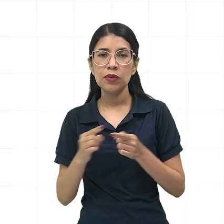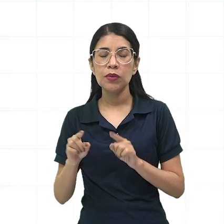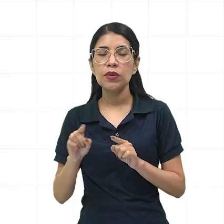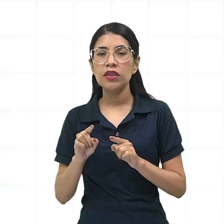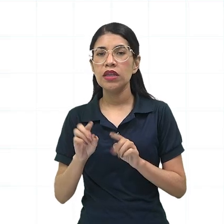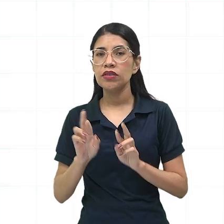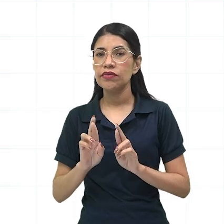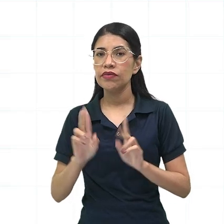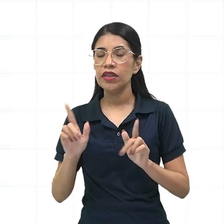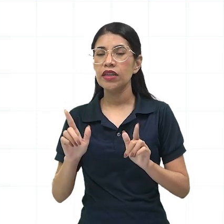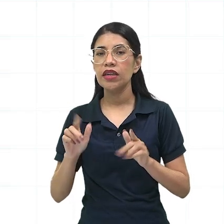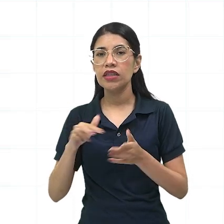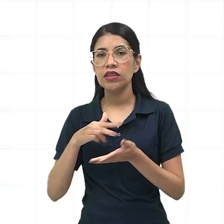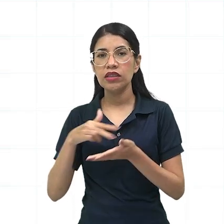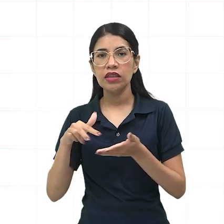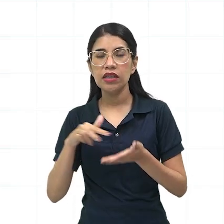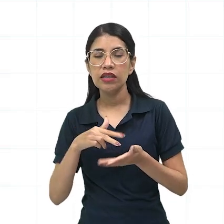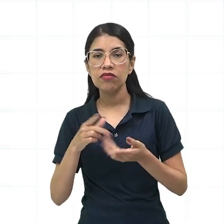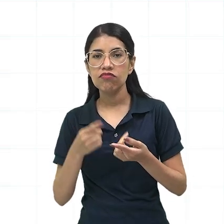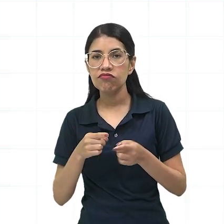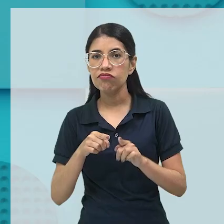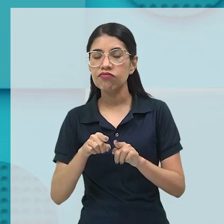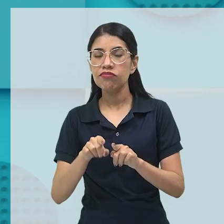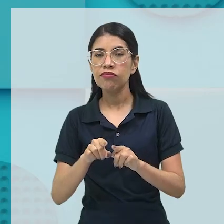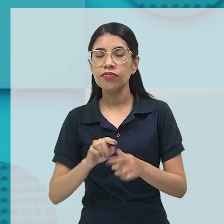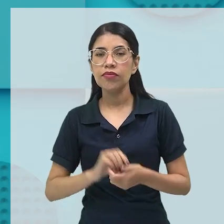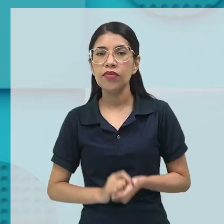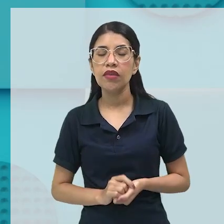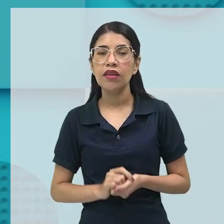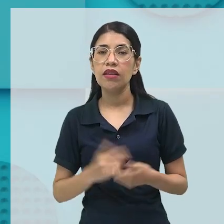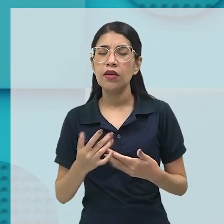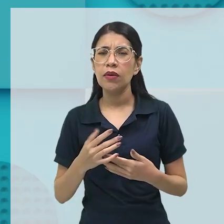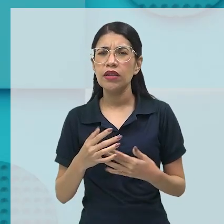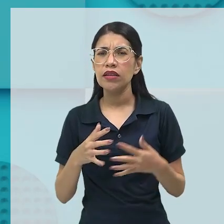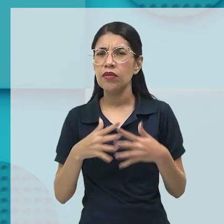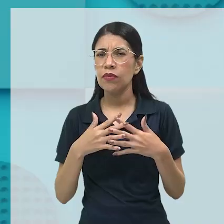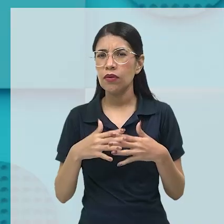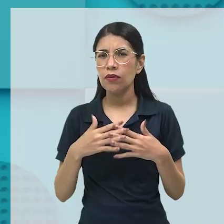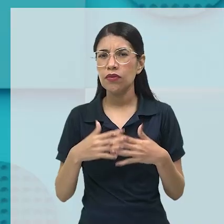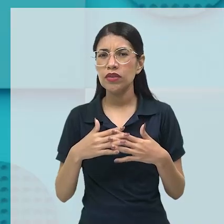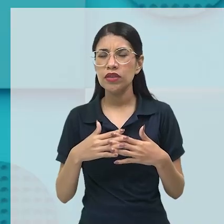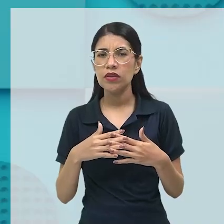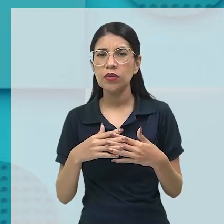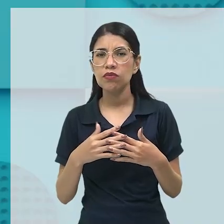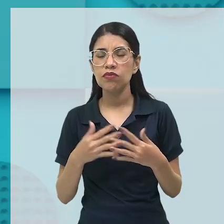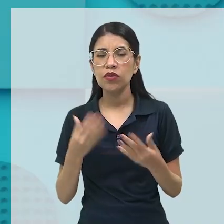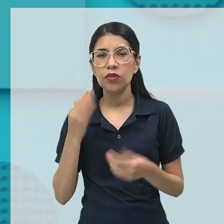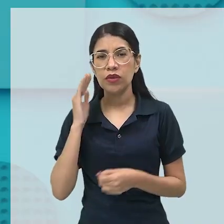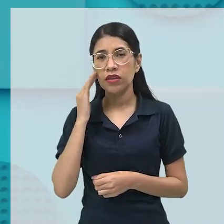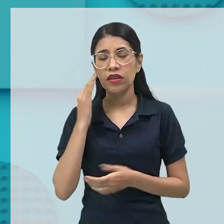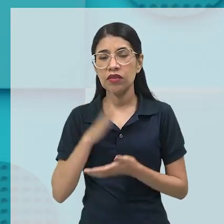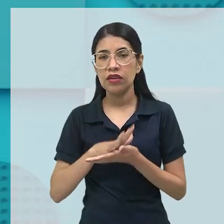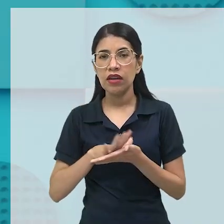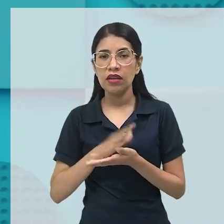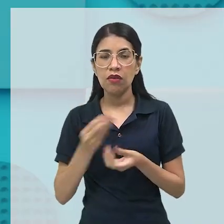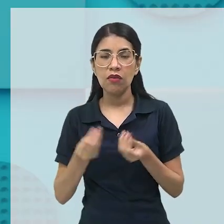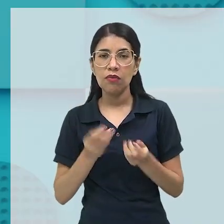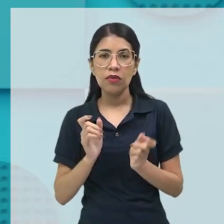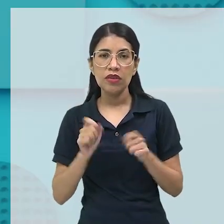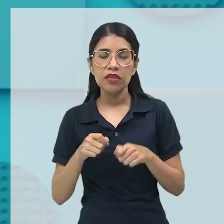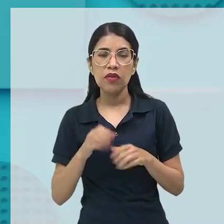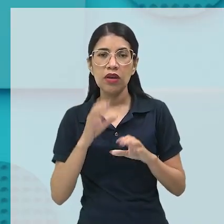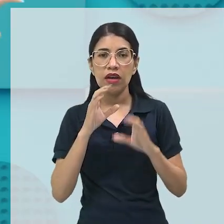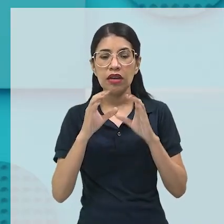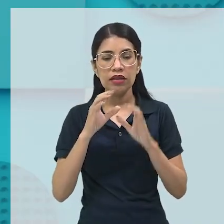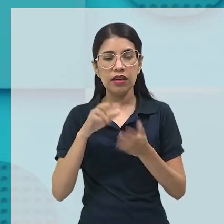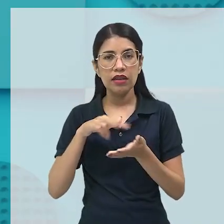eles dançam, eles tocam instrumento, tudo ao mesmo tempo, né? Então, eles ficaram confusos. Como assim? Como é que eles conseguem tocar,